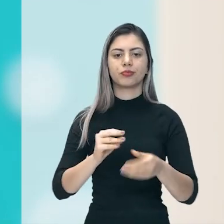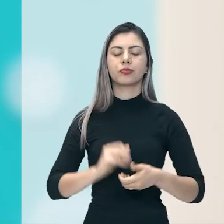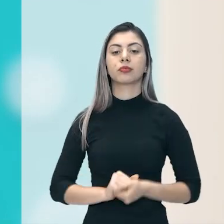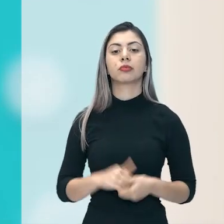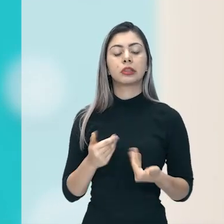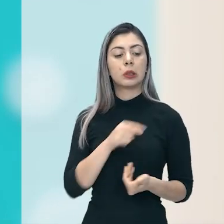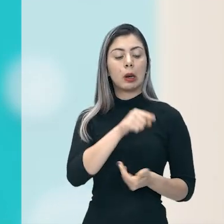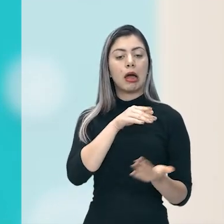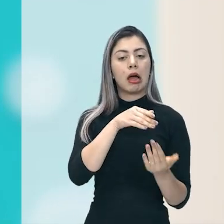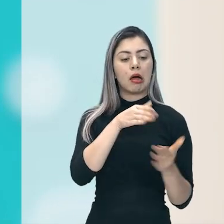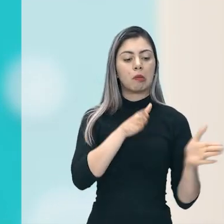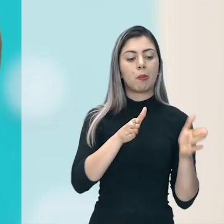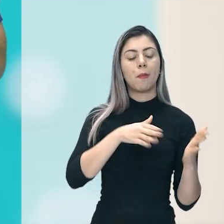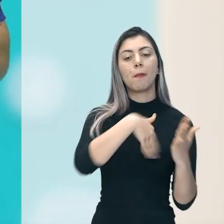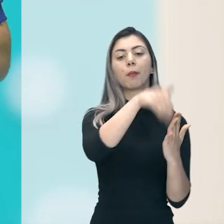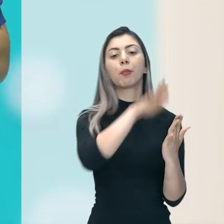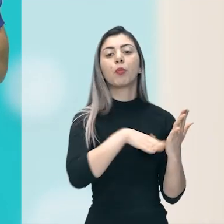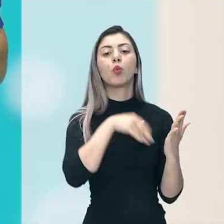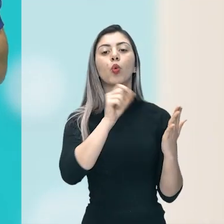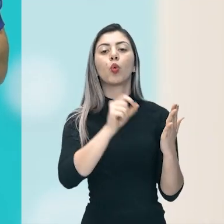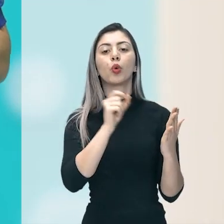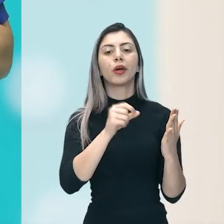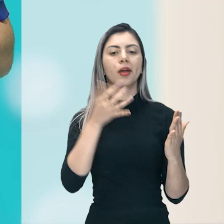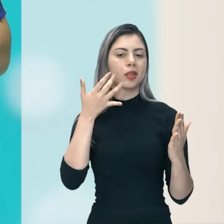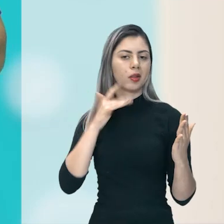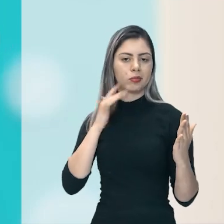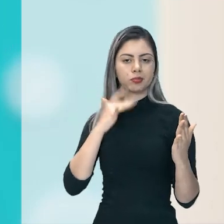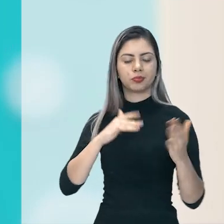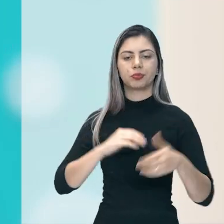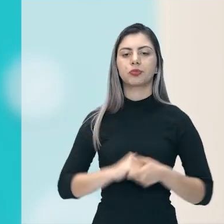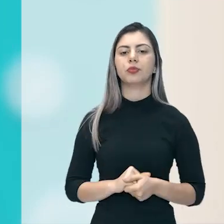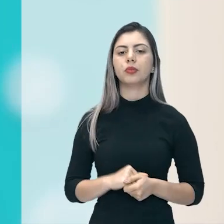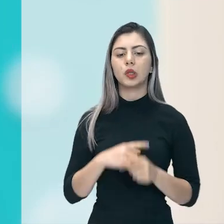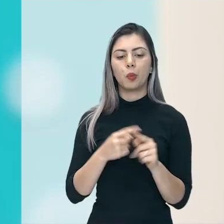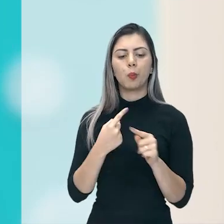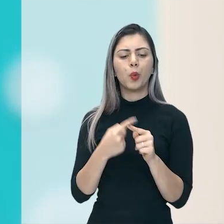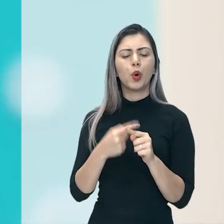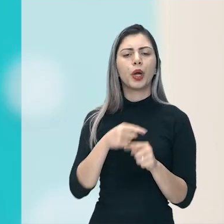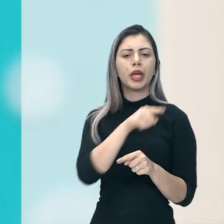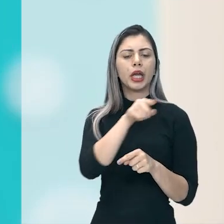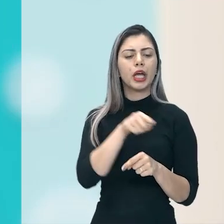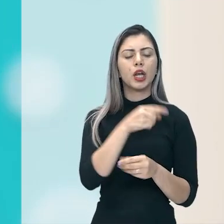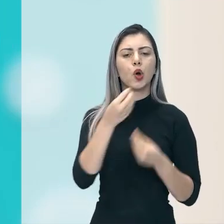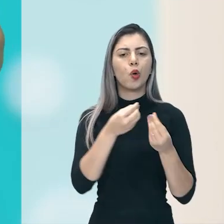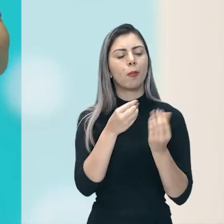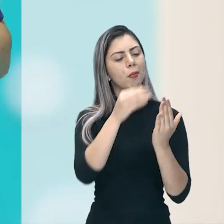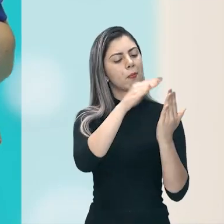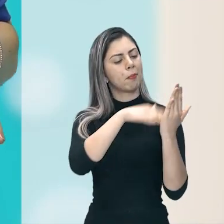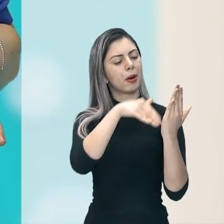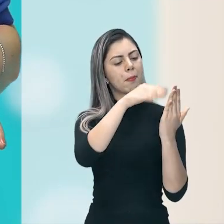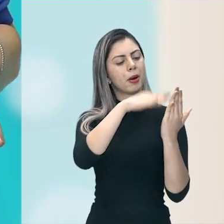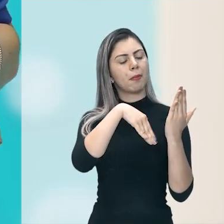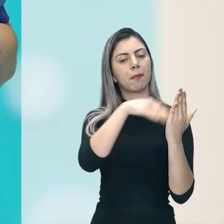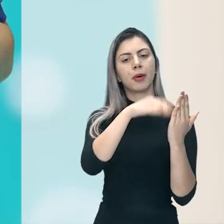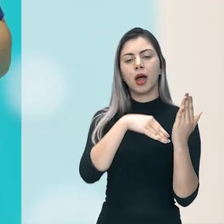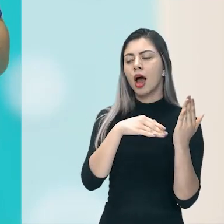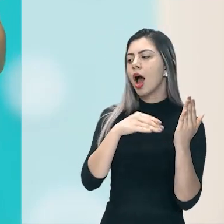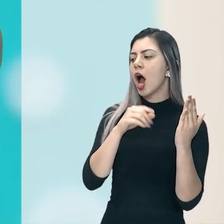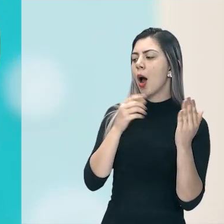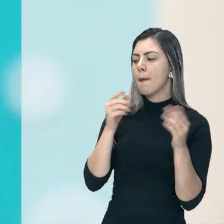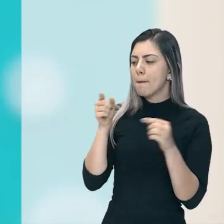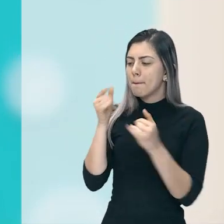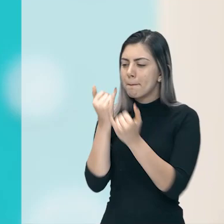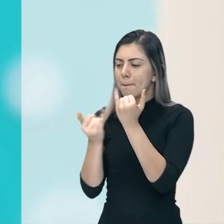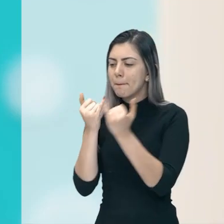desse período era denominada como pintura naturalista, porque eles faziam o desenho tal qual, mais próximo